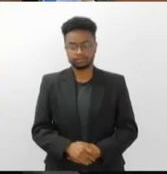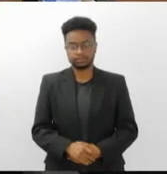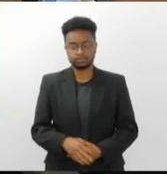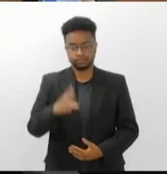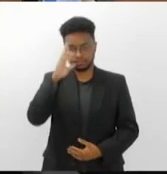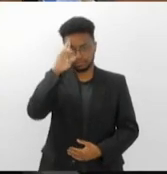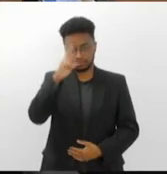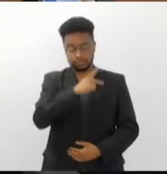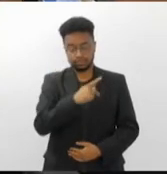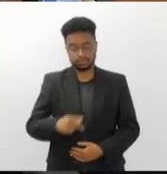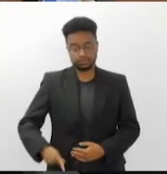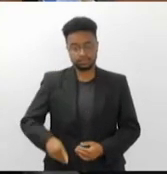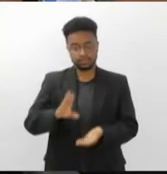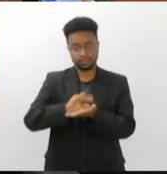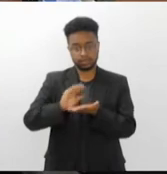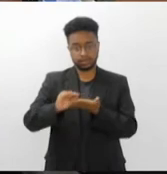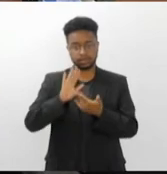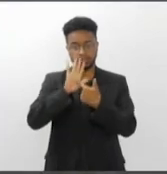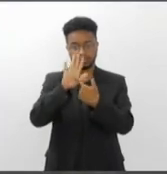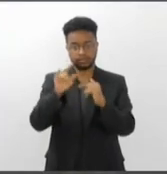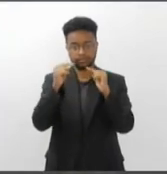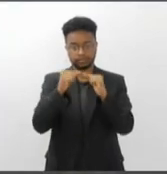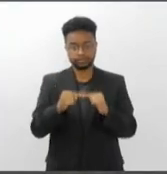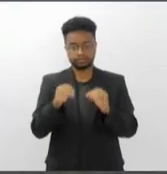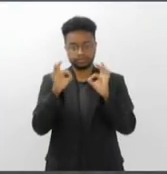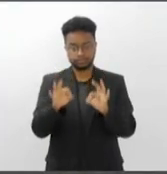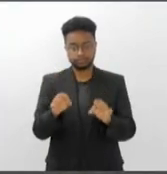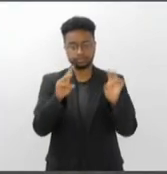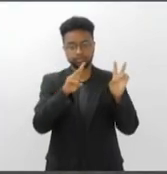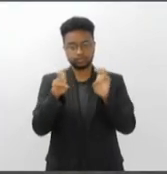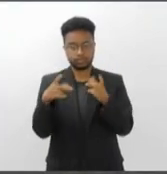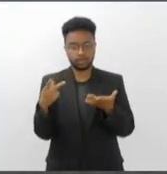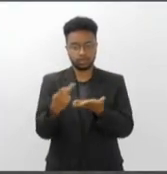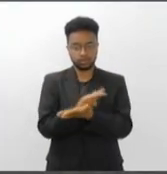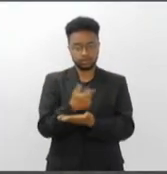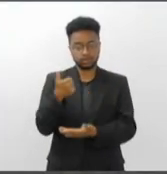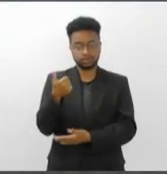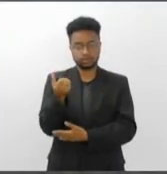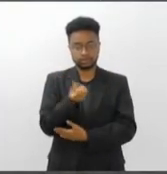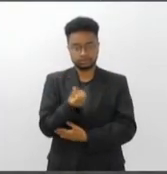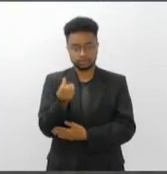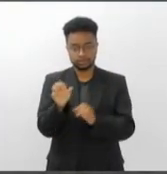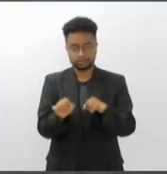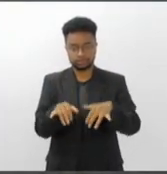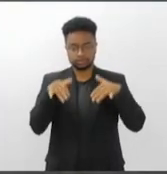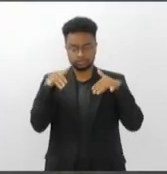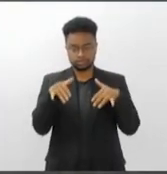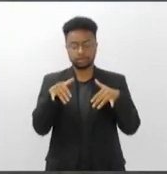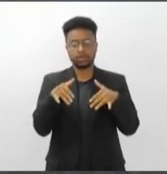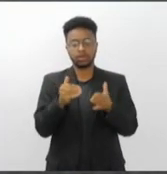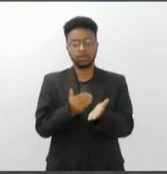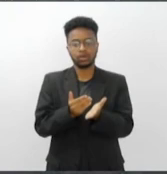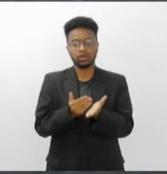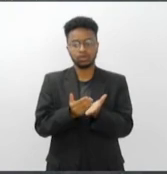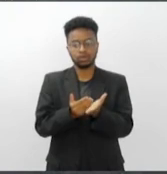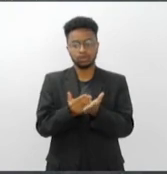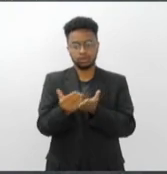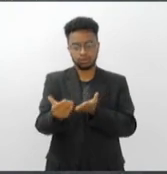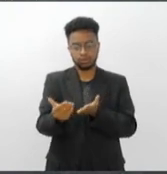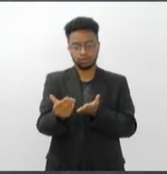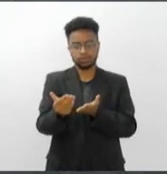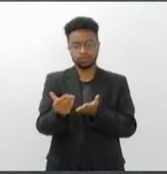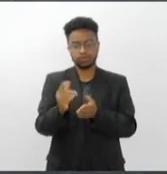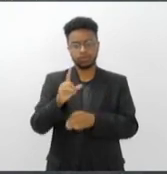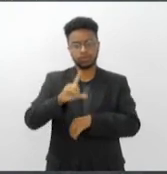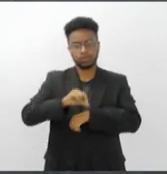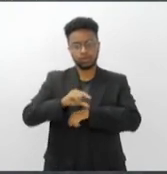Senhor presidente, ata reflete com exatidão o ocorrido na 16ª sessão extraordinária que, iniciada